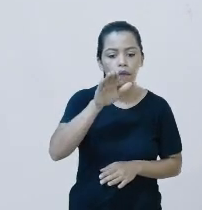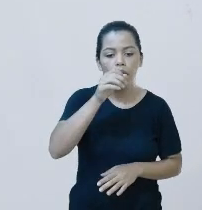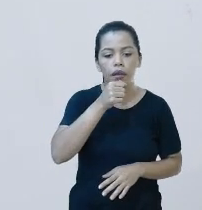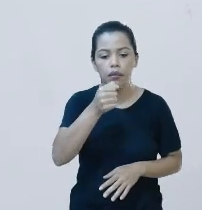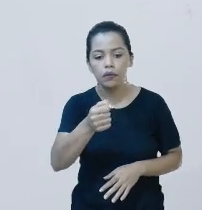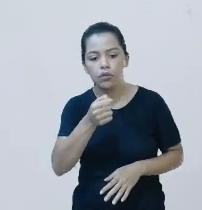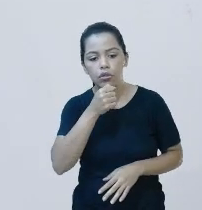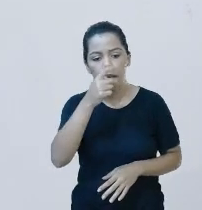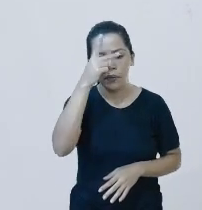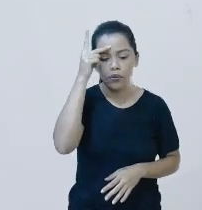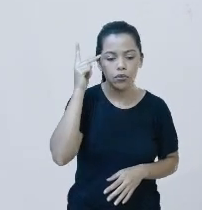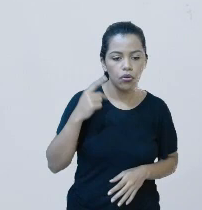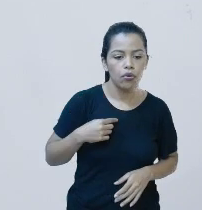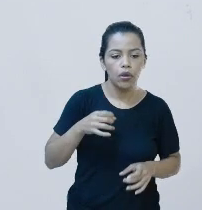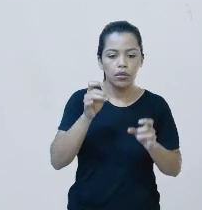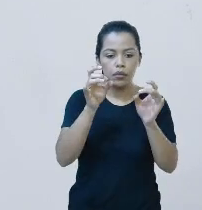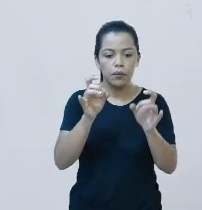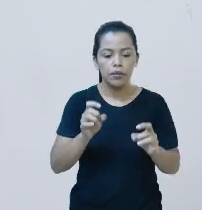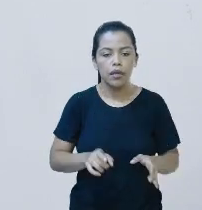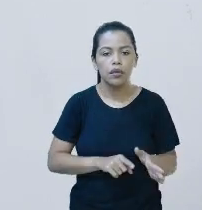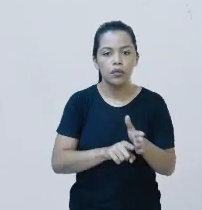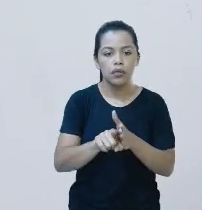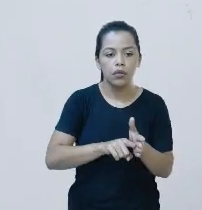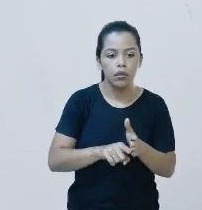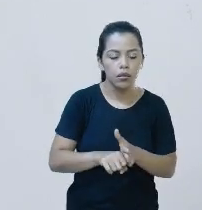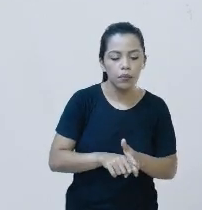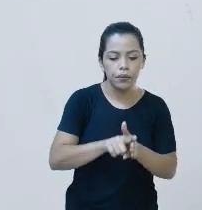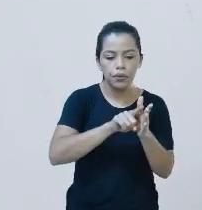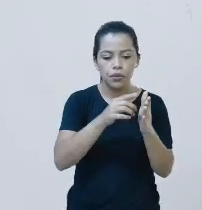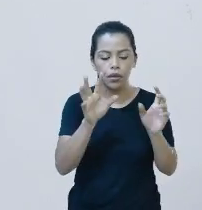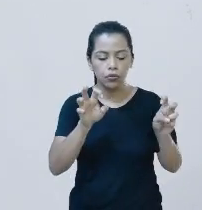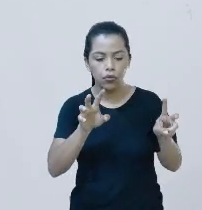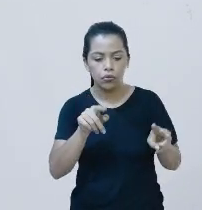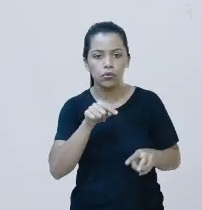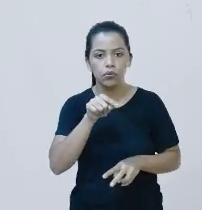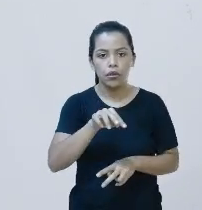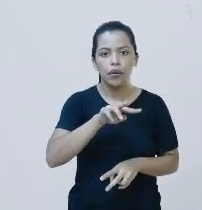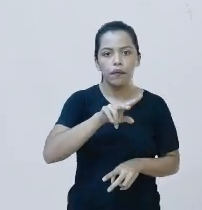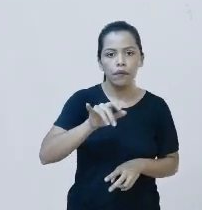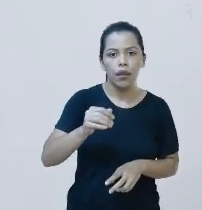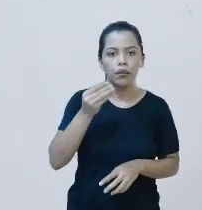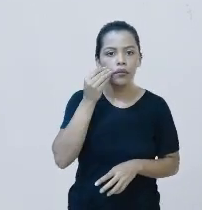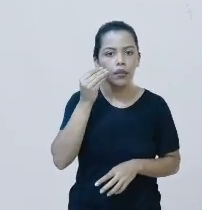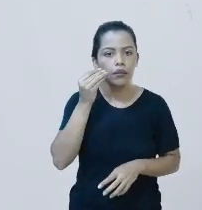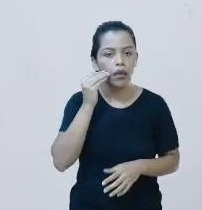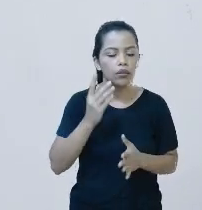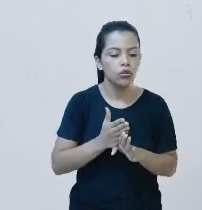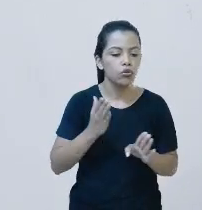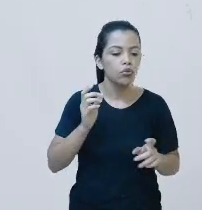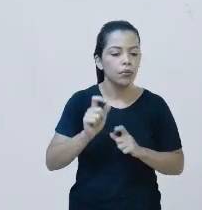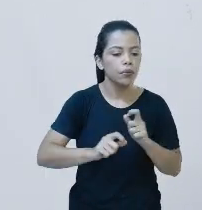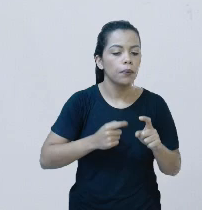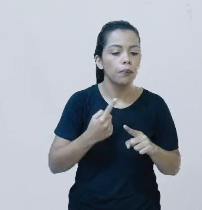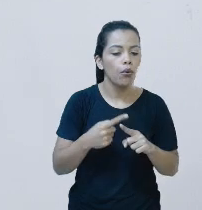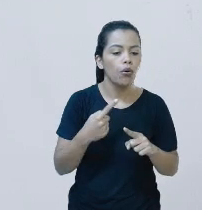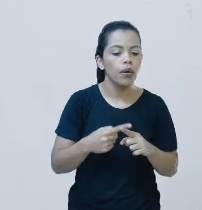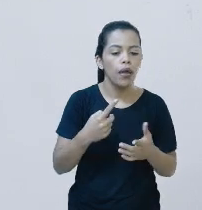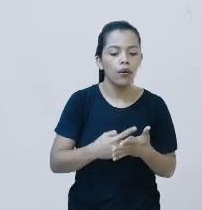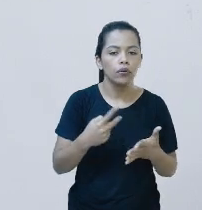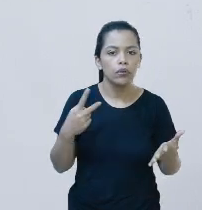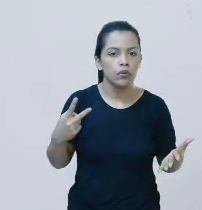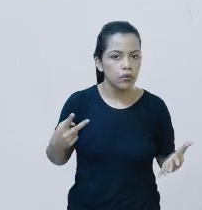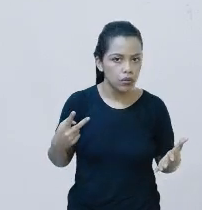pessoas, especialistas, que ele vai pesquisar sobre o assunto, que ele vai tentar descobrir a causa, por que aconteceu